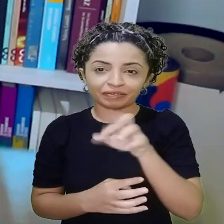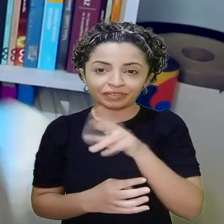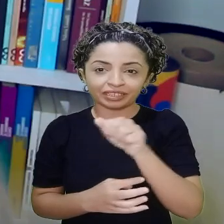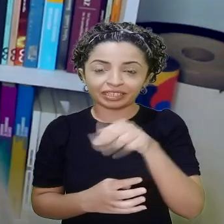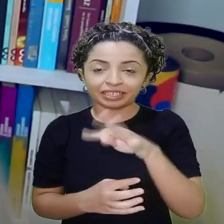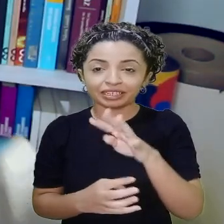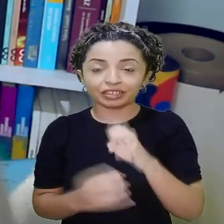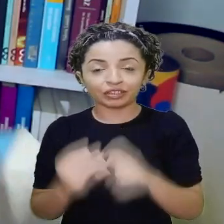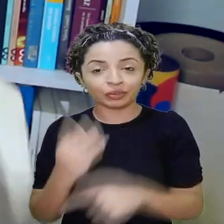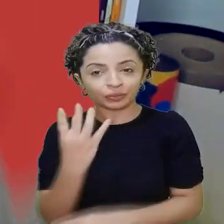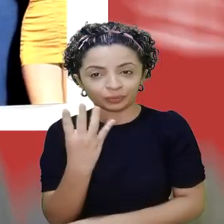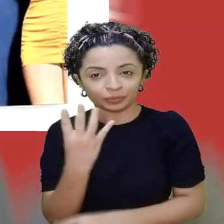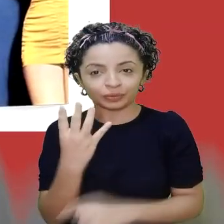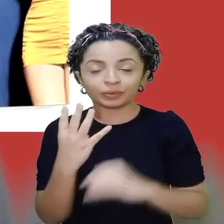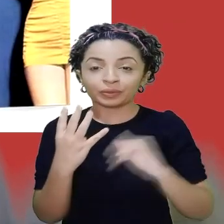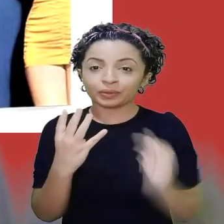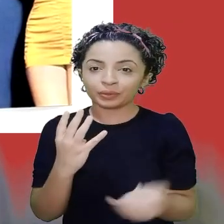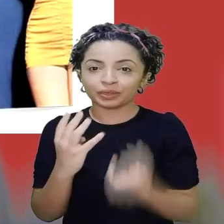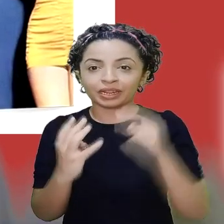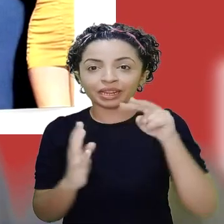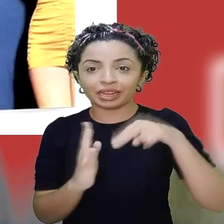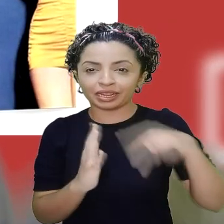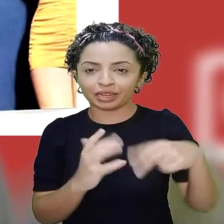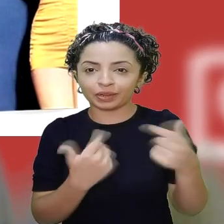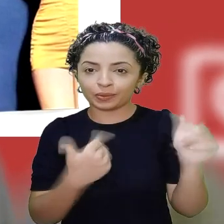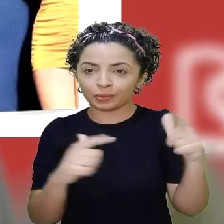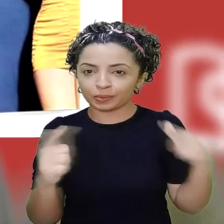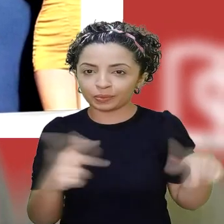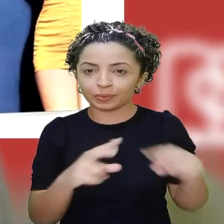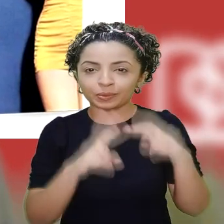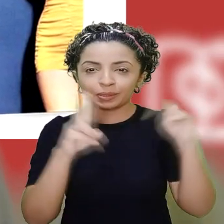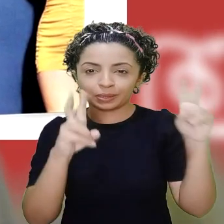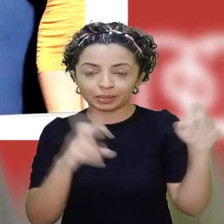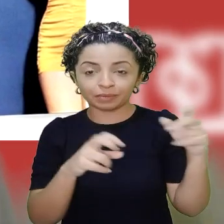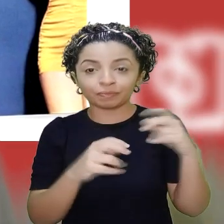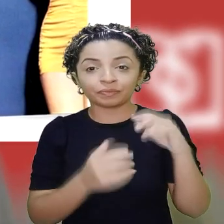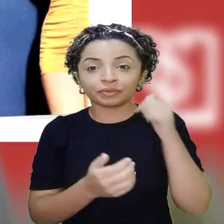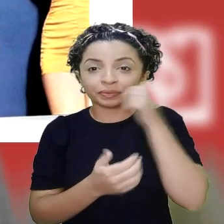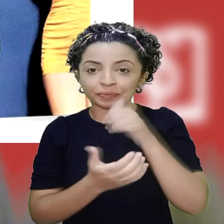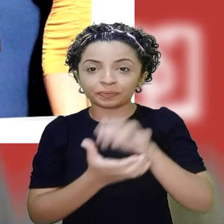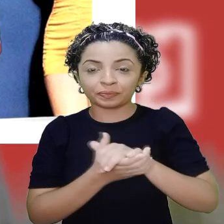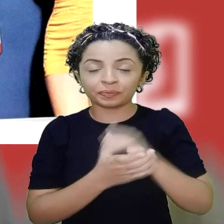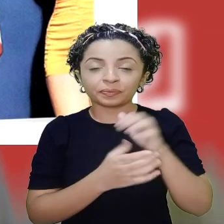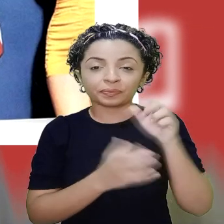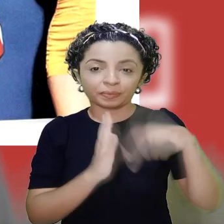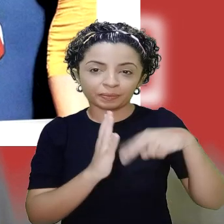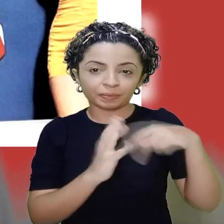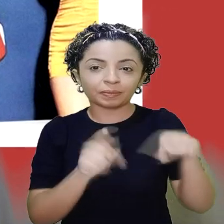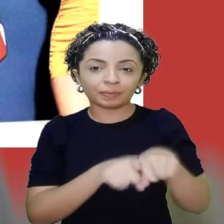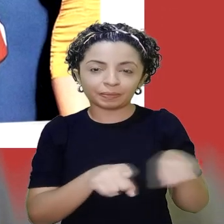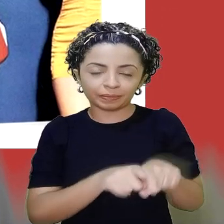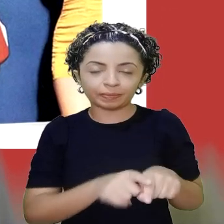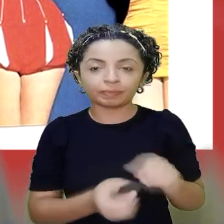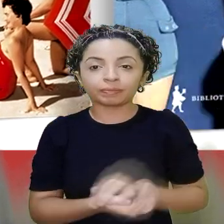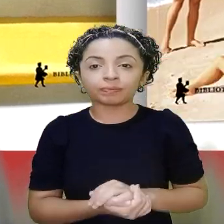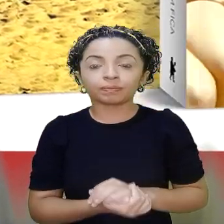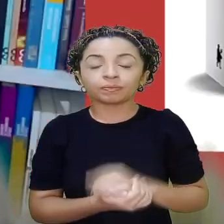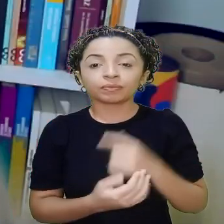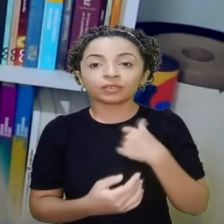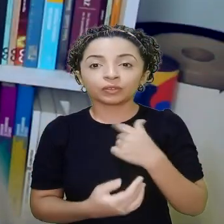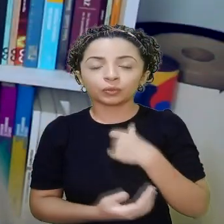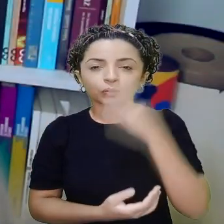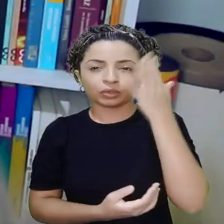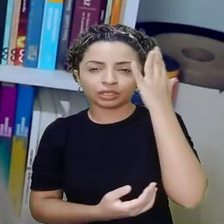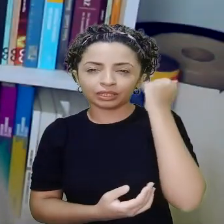essa tetralogia. Eu vou aproveitar para ler outros livros dela. Maiara está lendo, inclusive. E eu entendi a